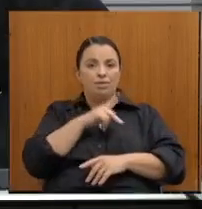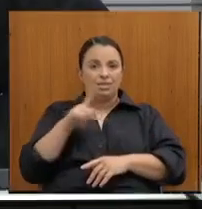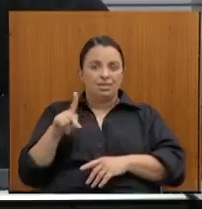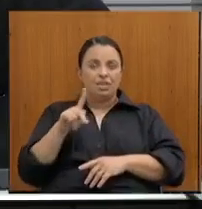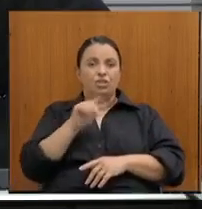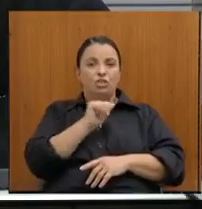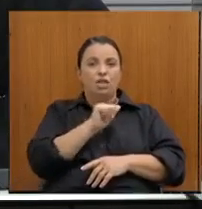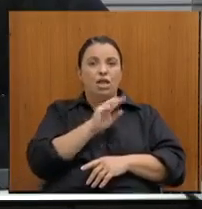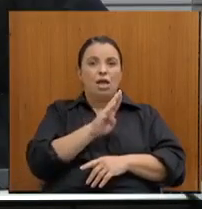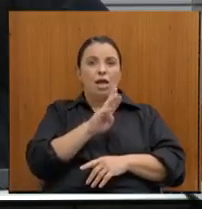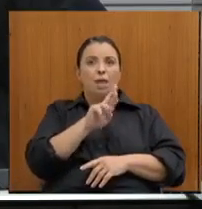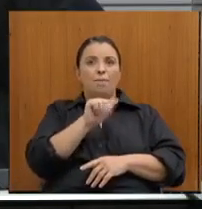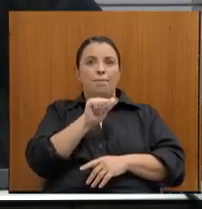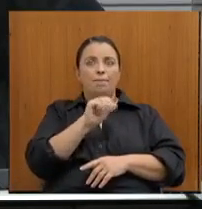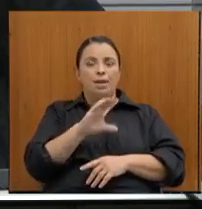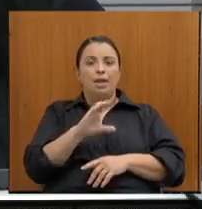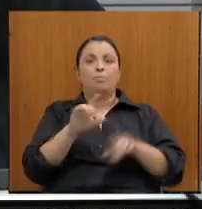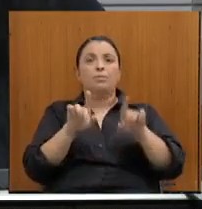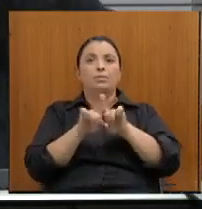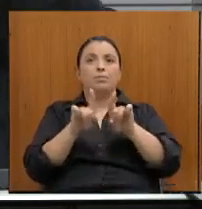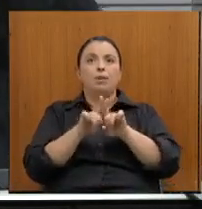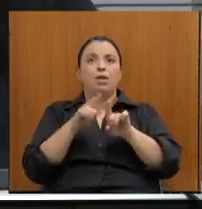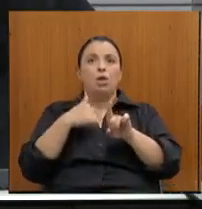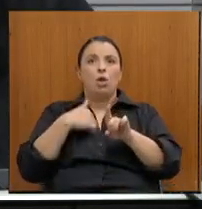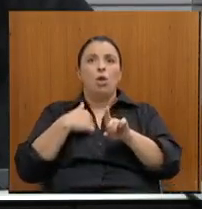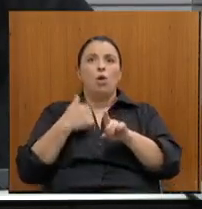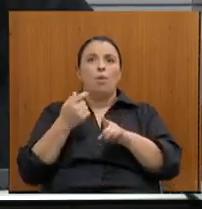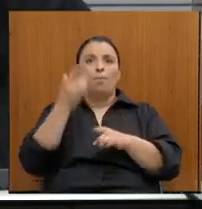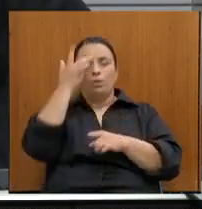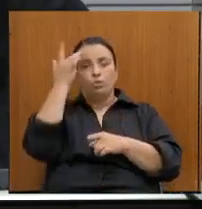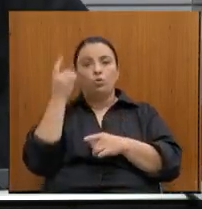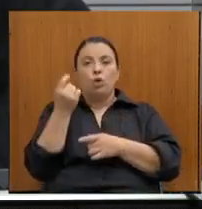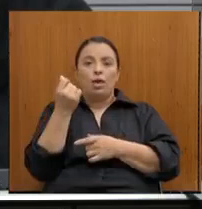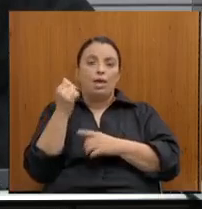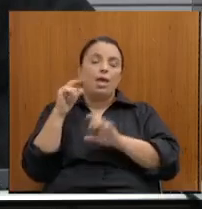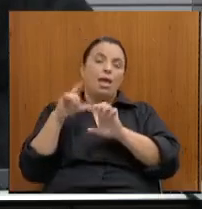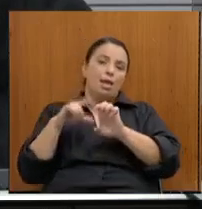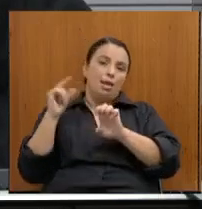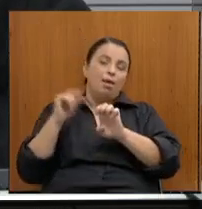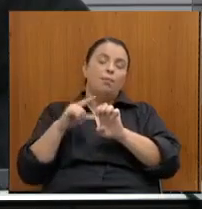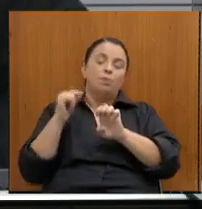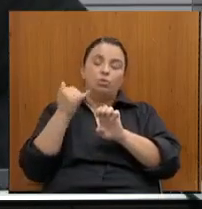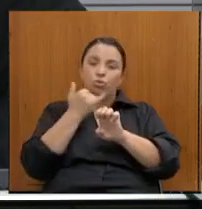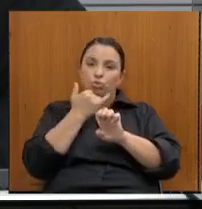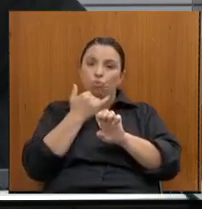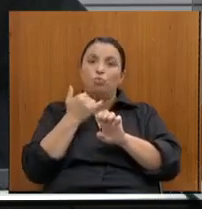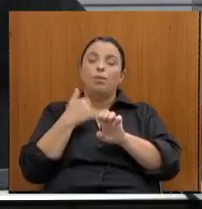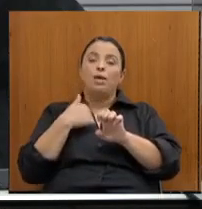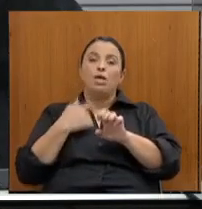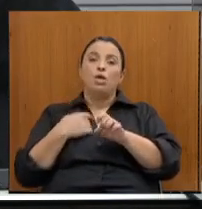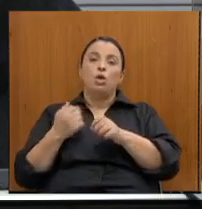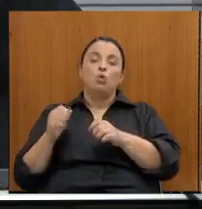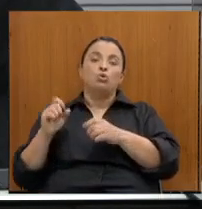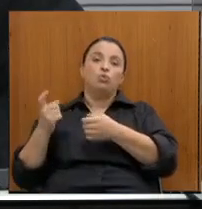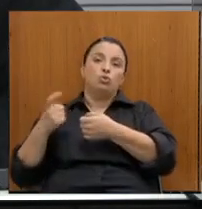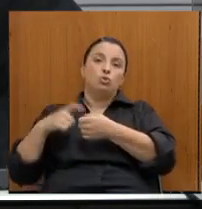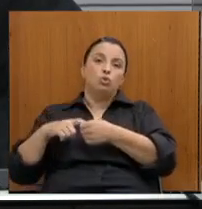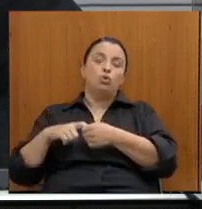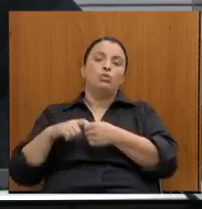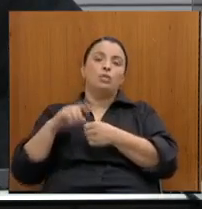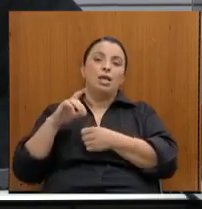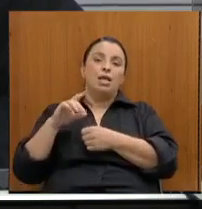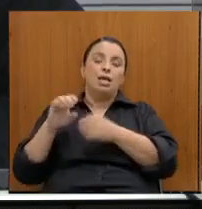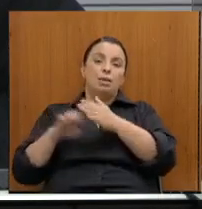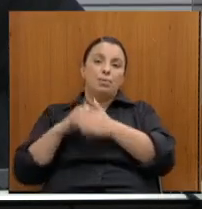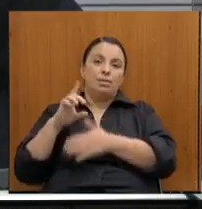Brasileira de armazenamento Mas também como empreendedor cabe dizer que eu sou sócio do Zé da Costa na de três energia